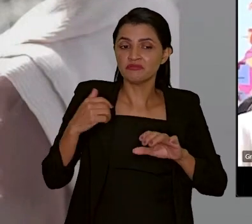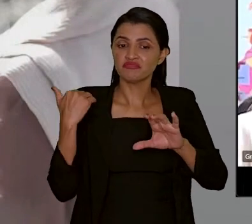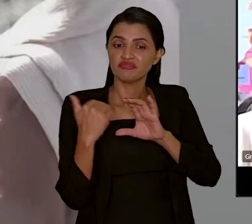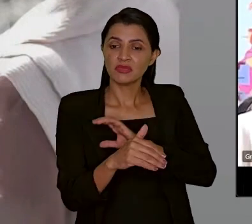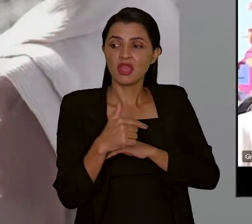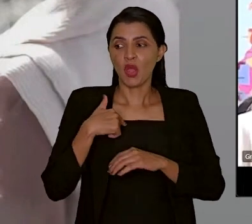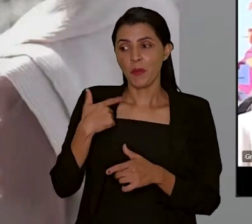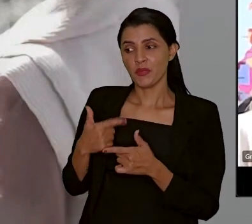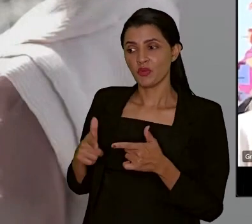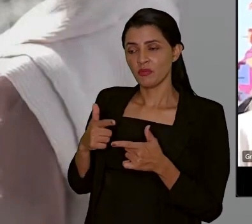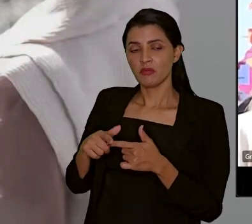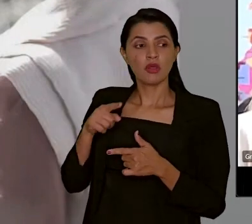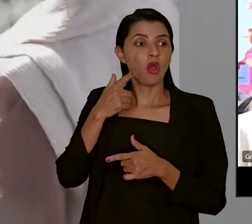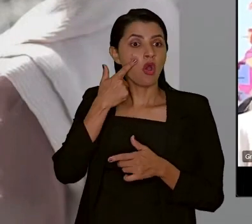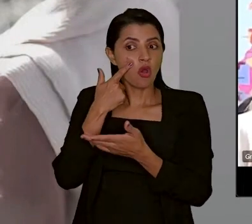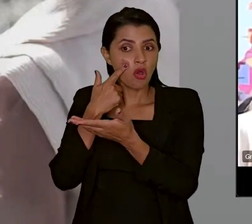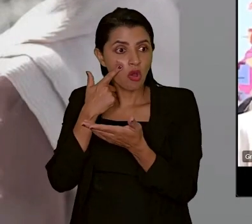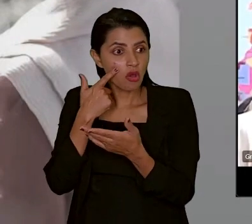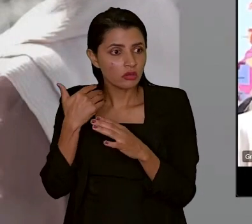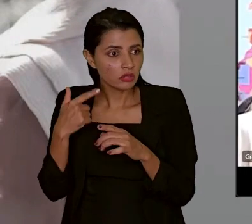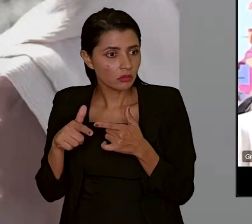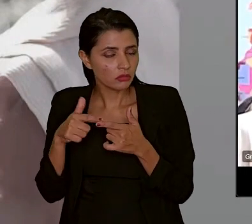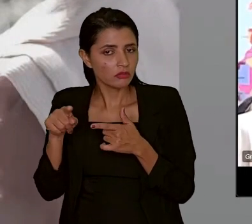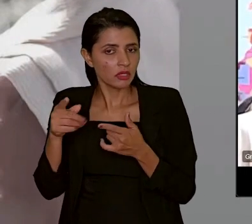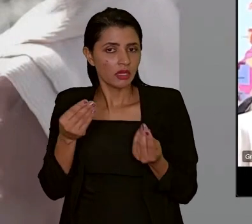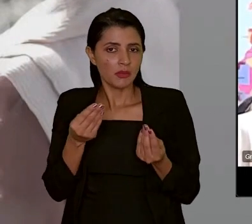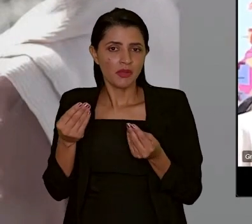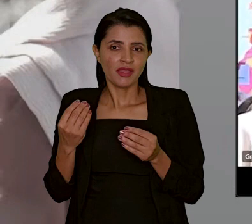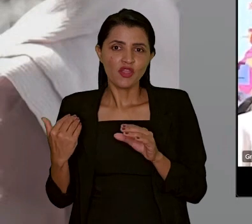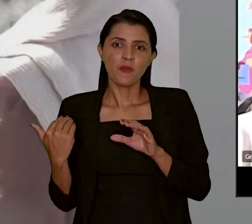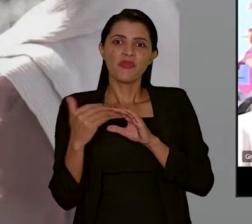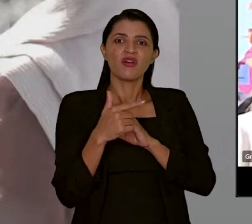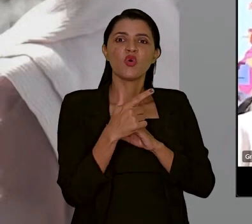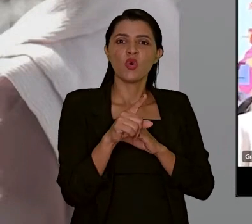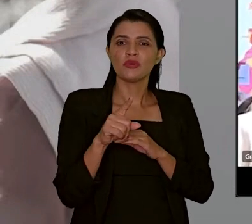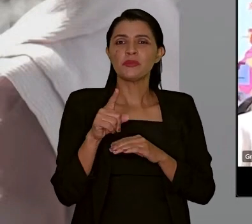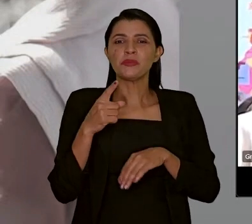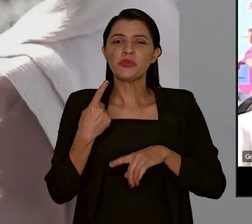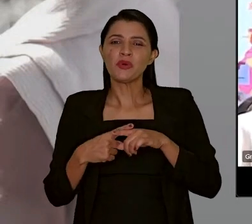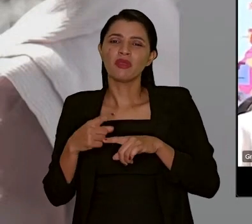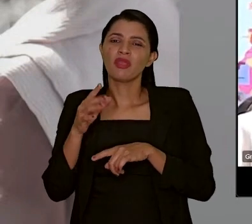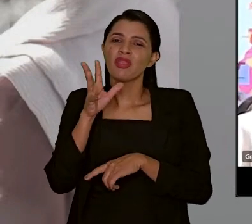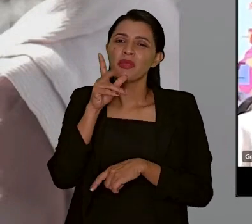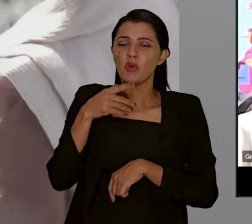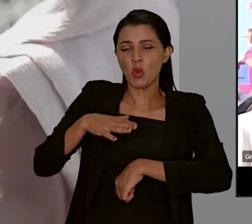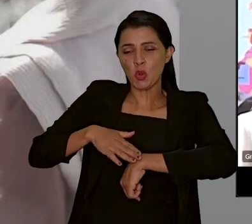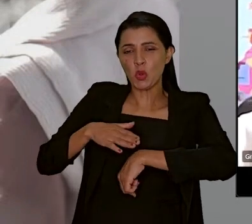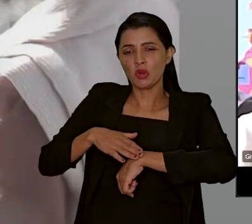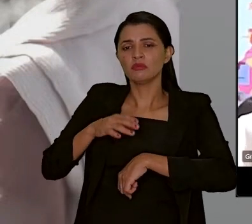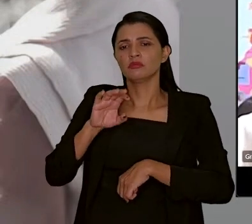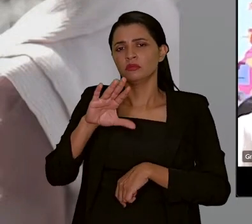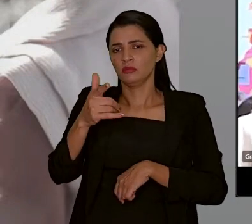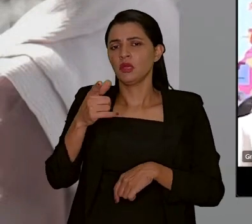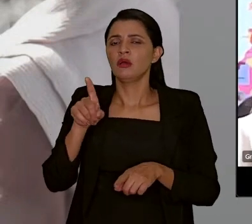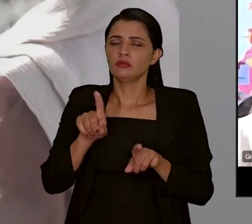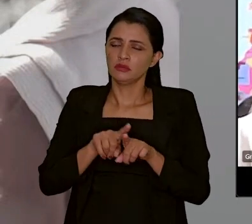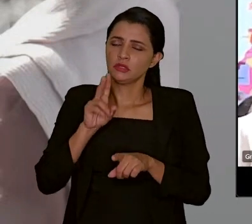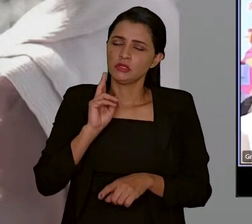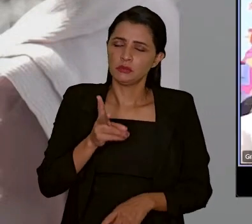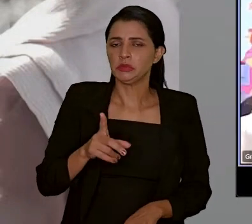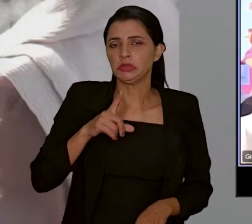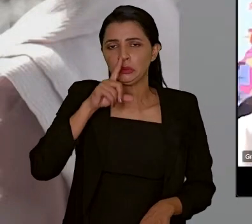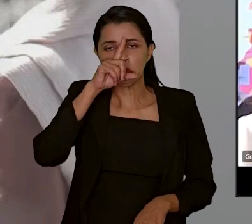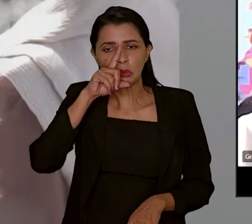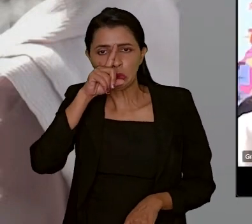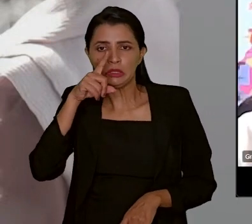olha, o colega está com um problema, porque o tempo, a demora toda, e, enfim, claro, sempre correndo os riscos, né, de